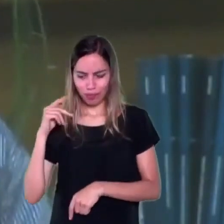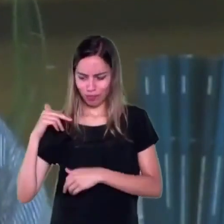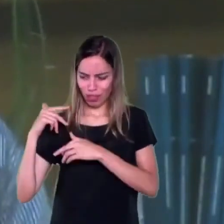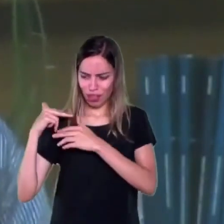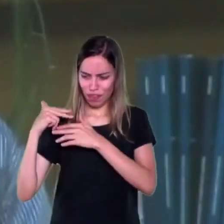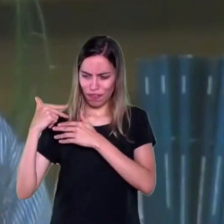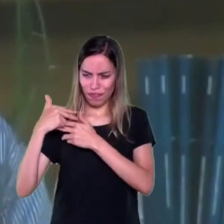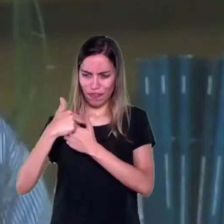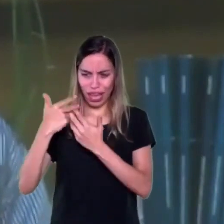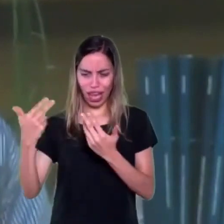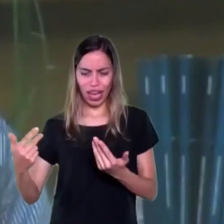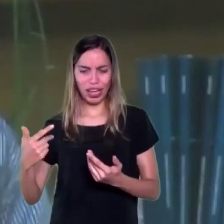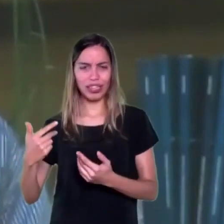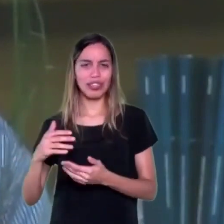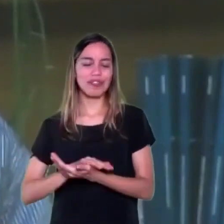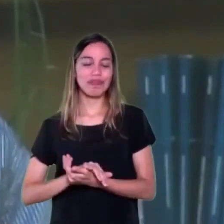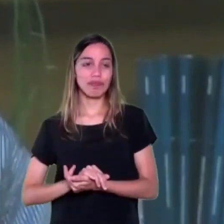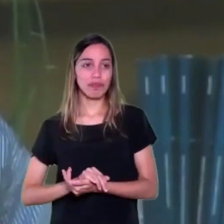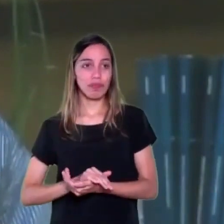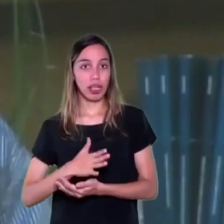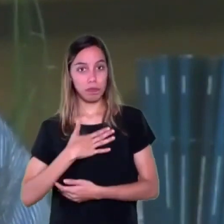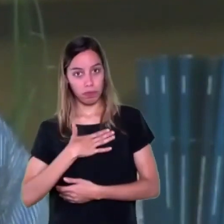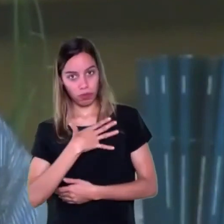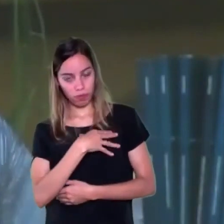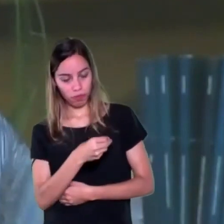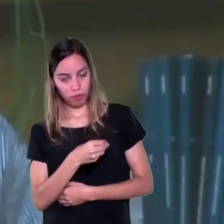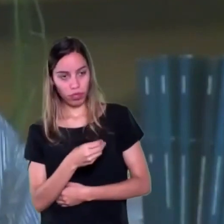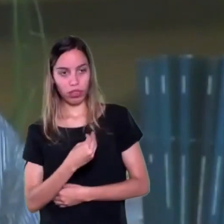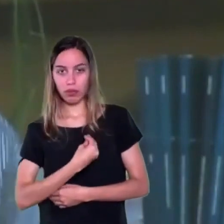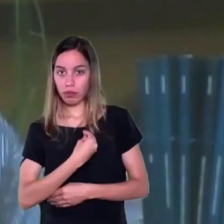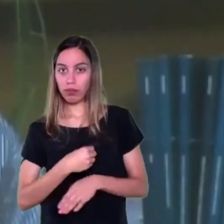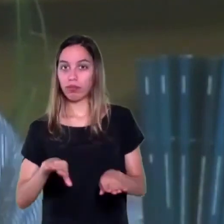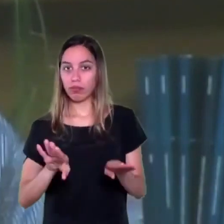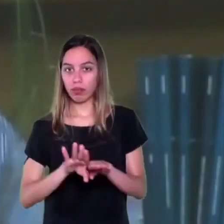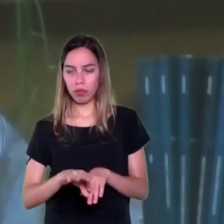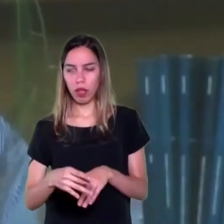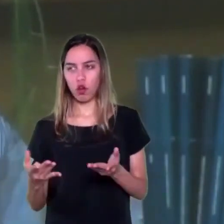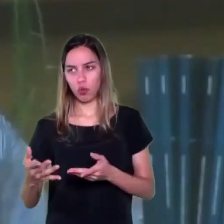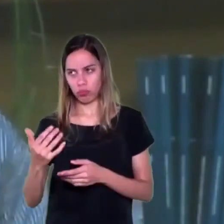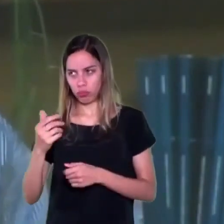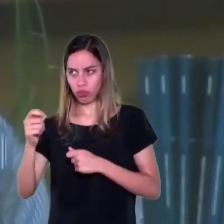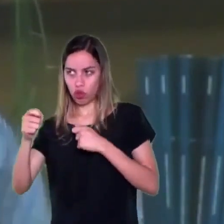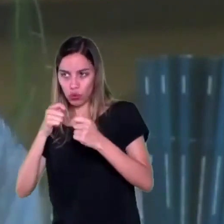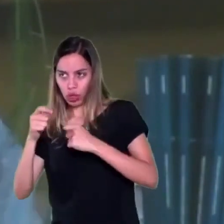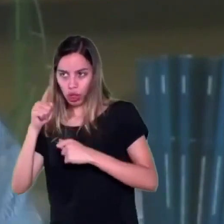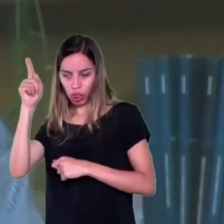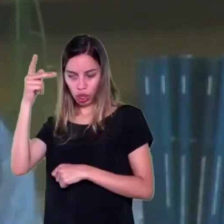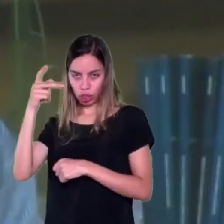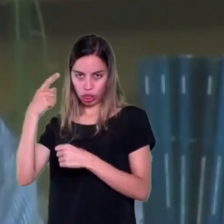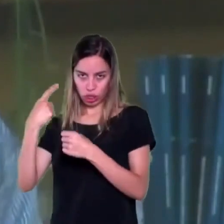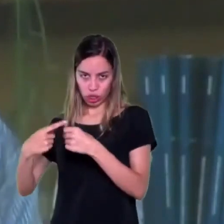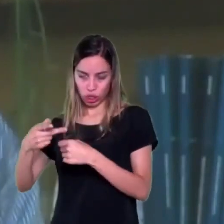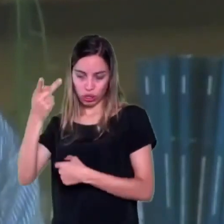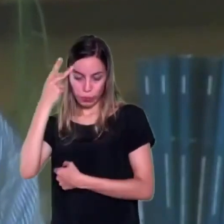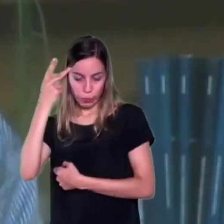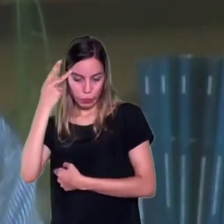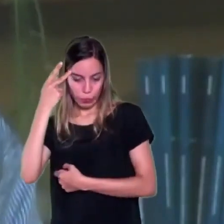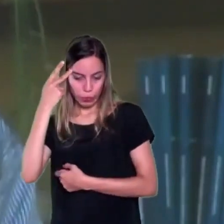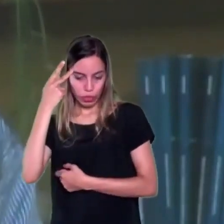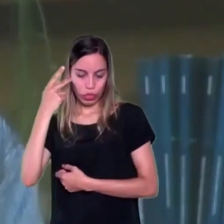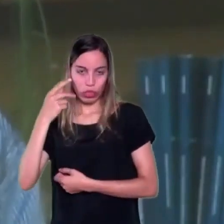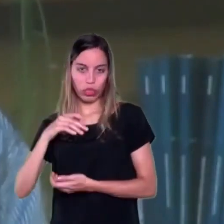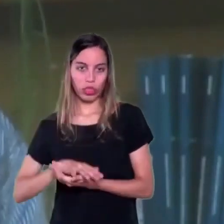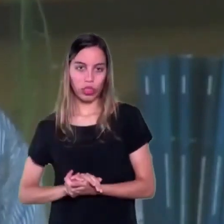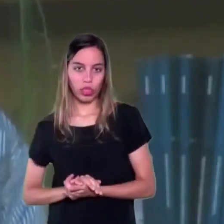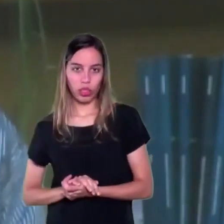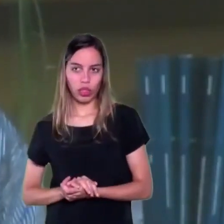filha participou, minha filha é jornalista hoje em São Paulo, ela participou do livro e resgatou também a história de uma